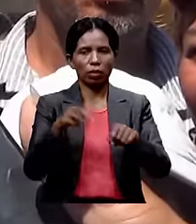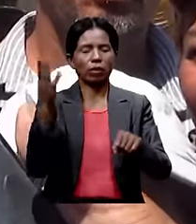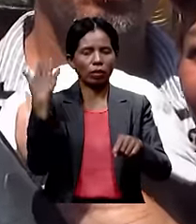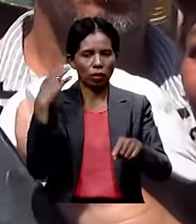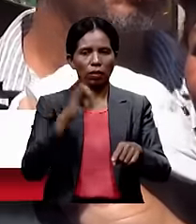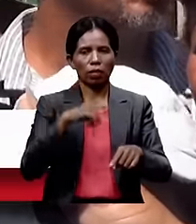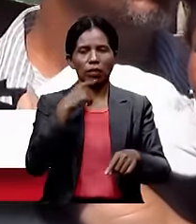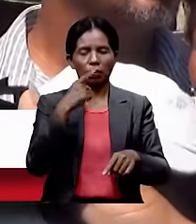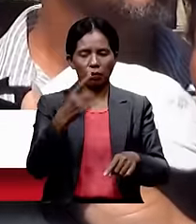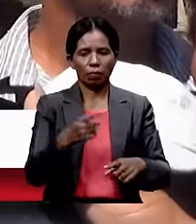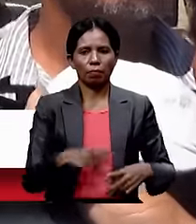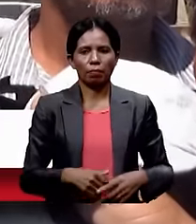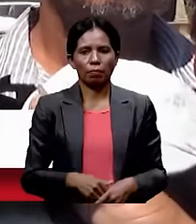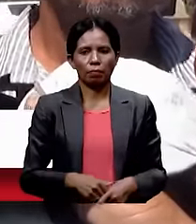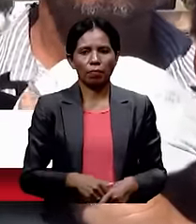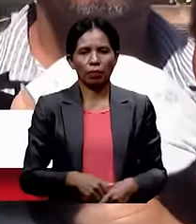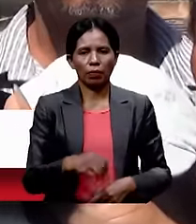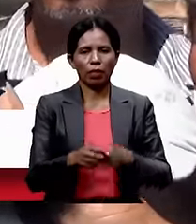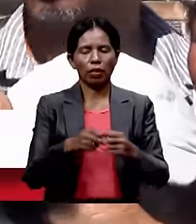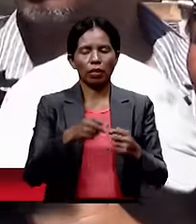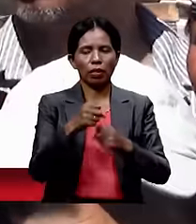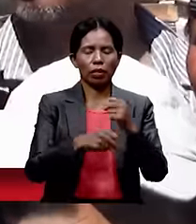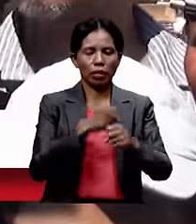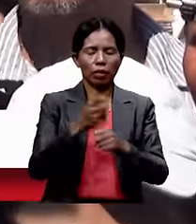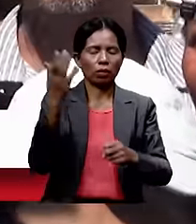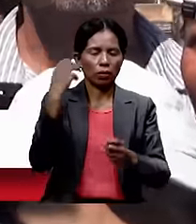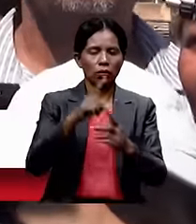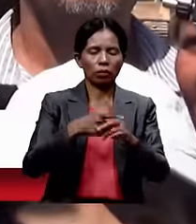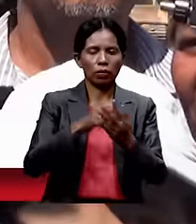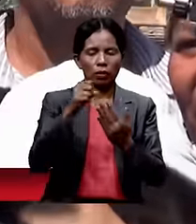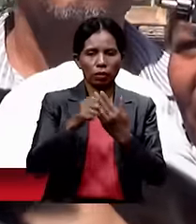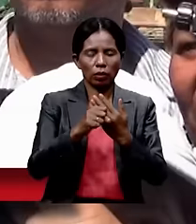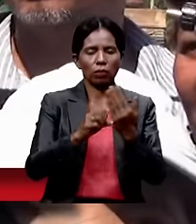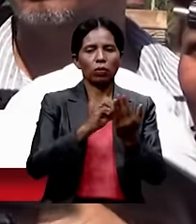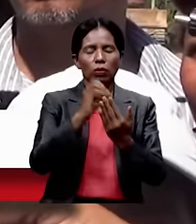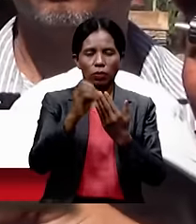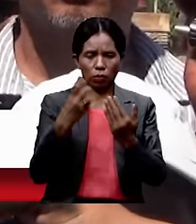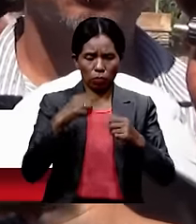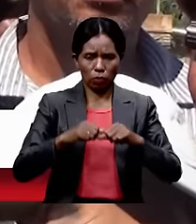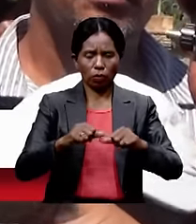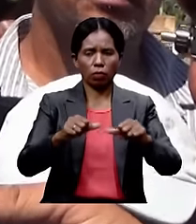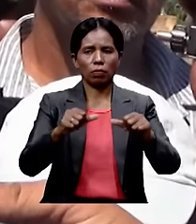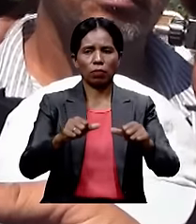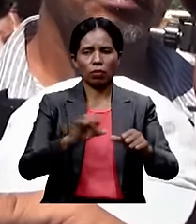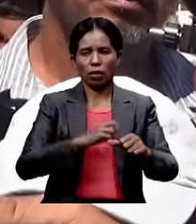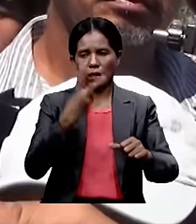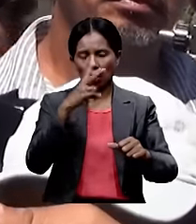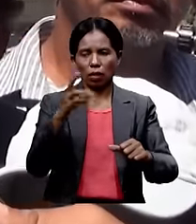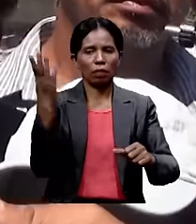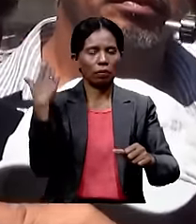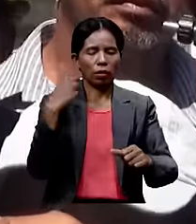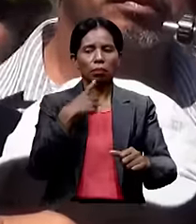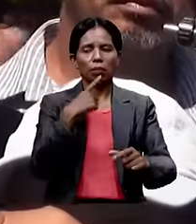hatete, tina kontuk fula setembro itu, a minha hu lave na ne. E tare a ne kontuk ne, a minha hu hatene